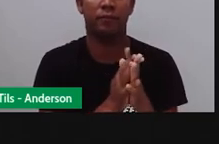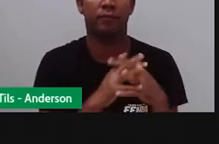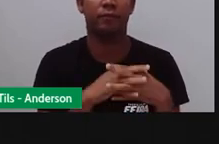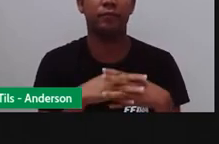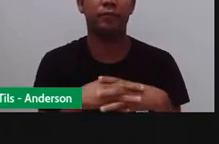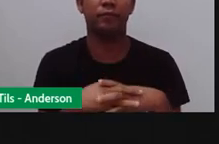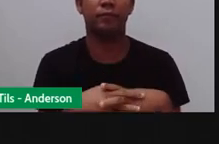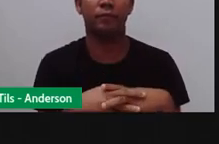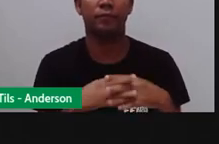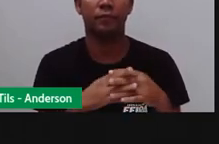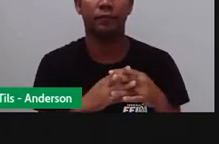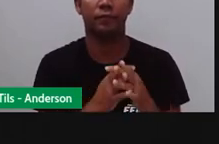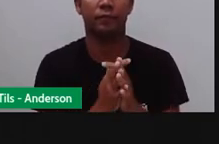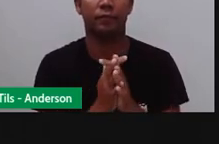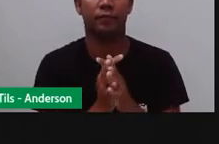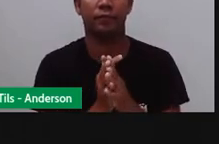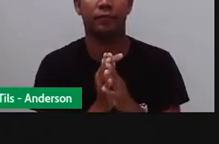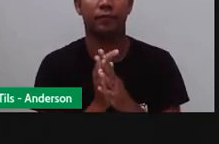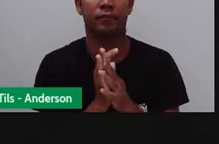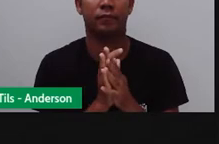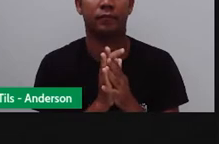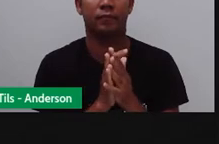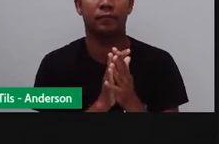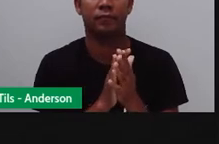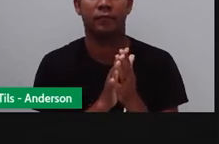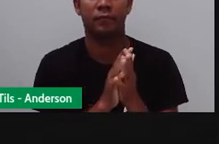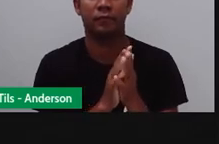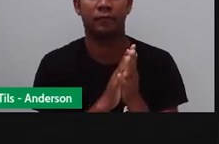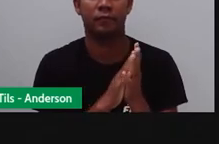6, ó, que é igual a quem? De Zé,